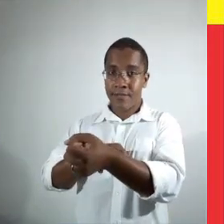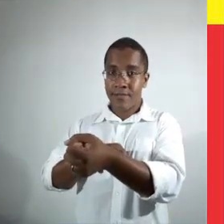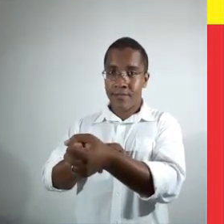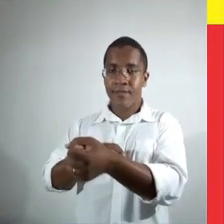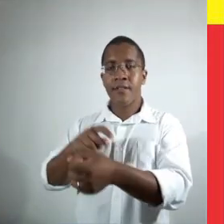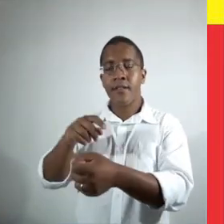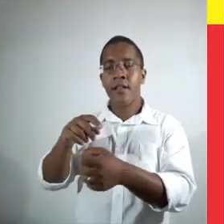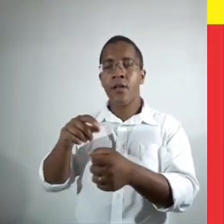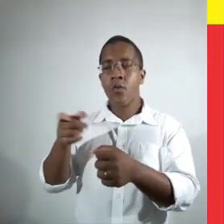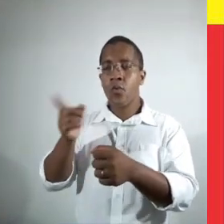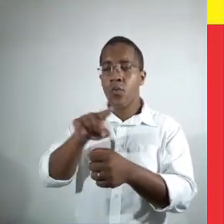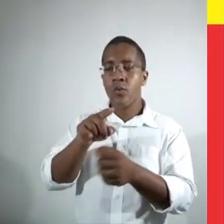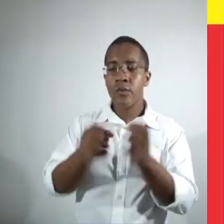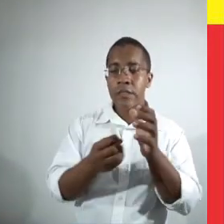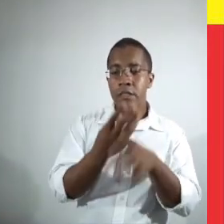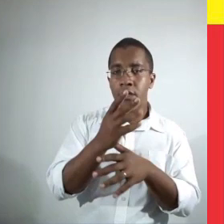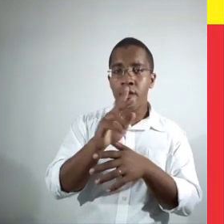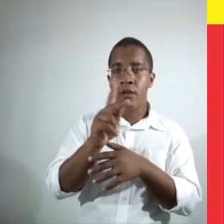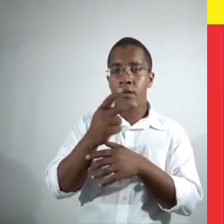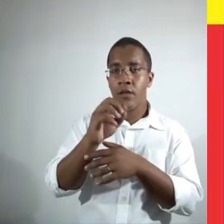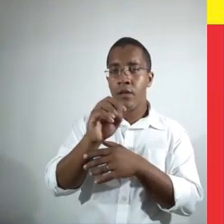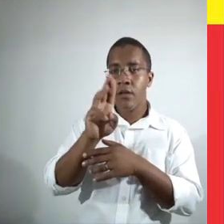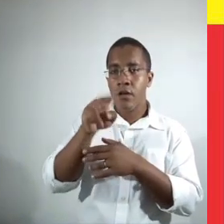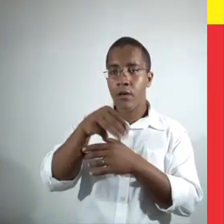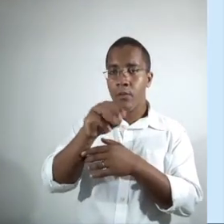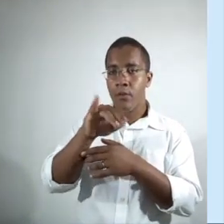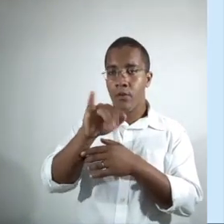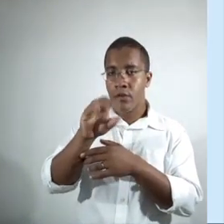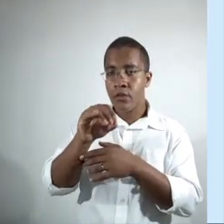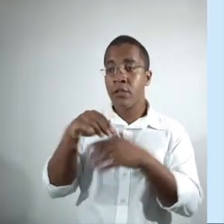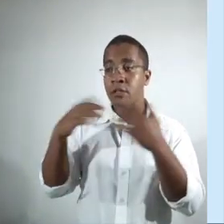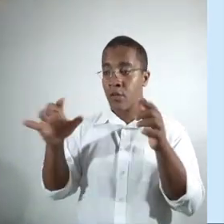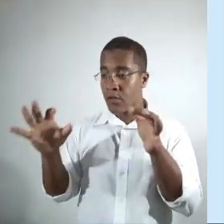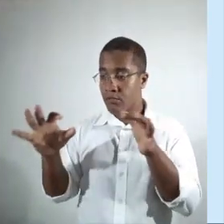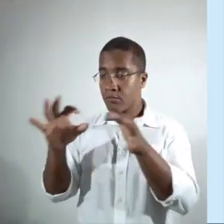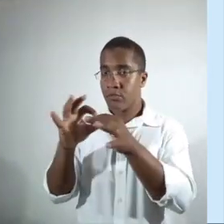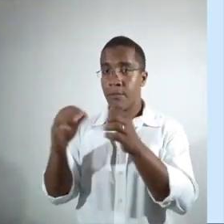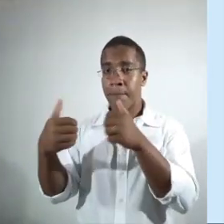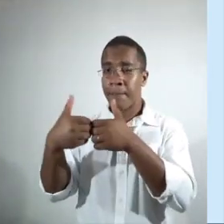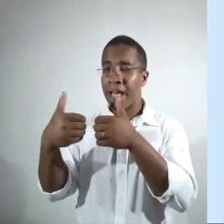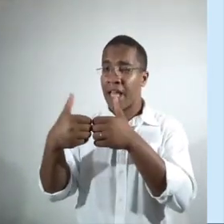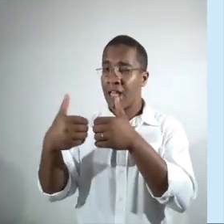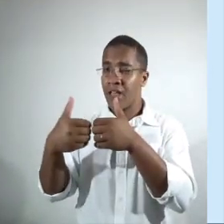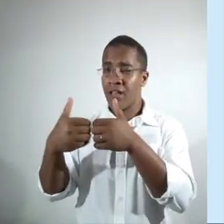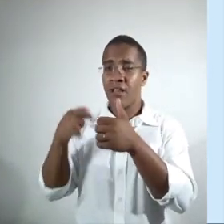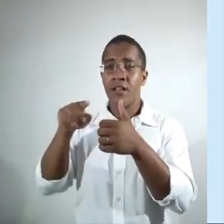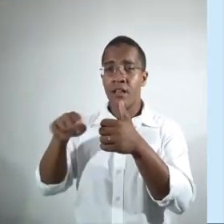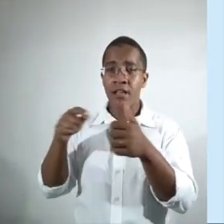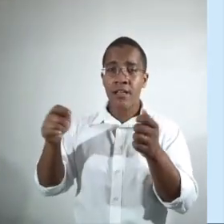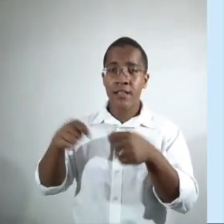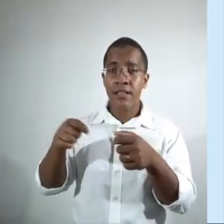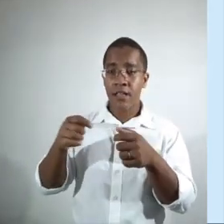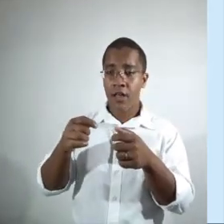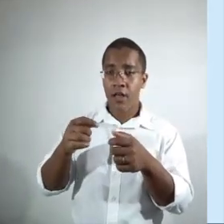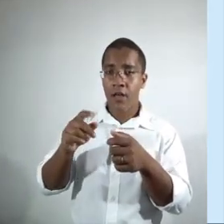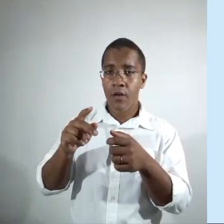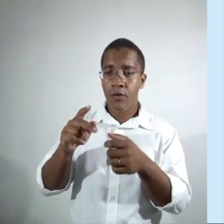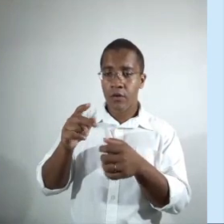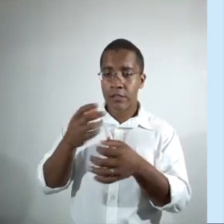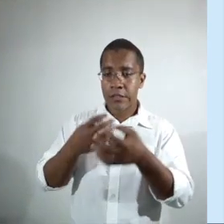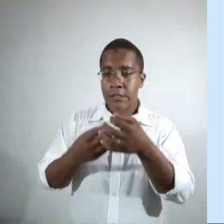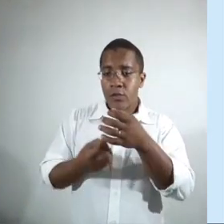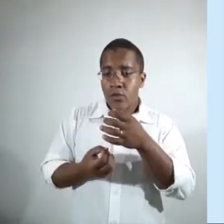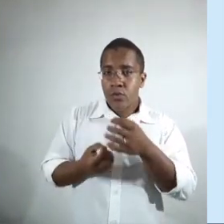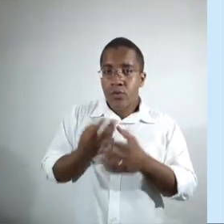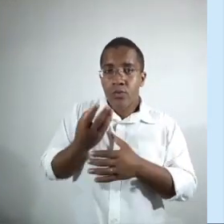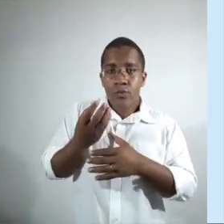que é uma glândula, vai produzir hormônio, então bem próximos, certo? Então, pessoal, o que é que ocorre? Esses hormônios que eles são produzidos